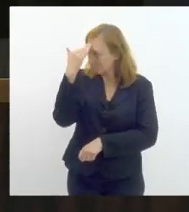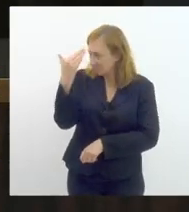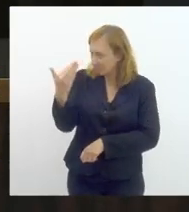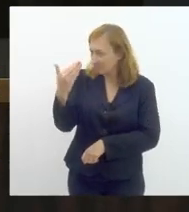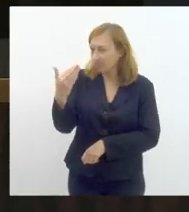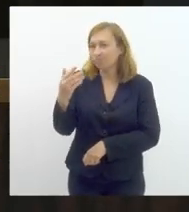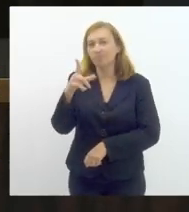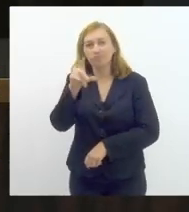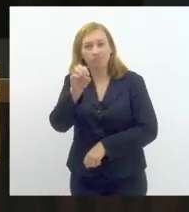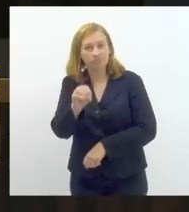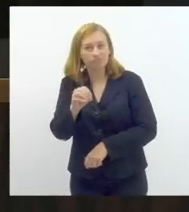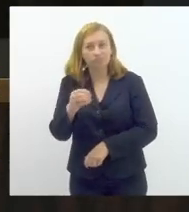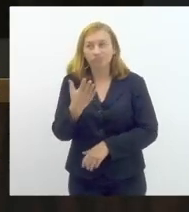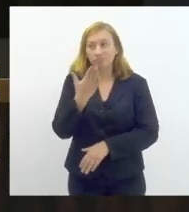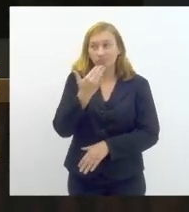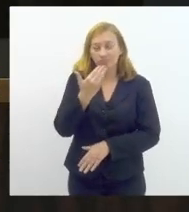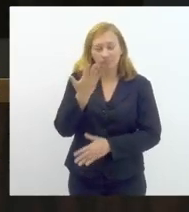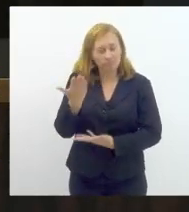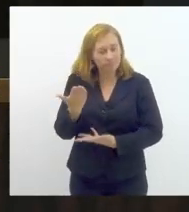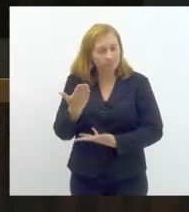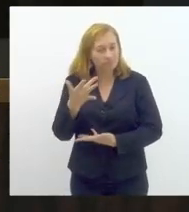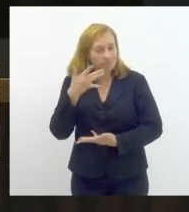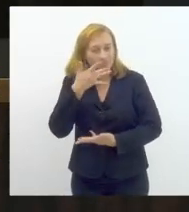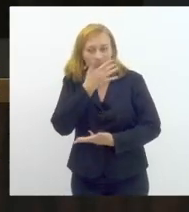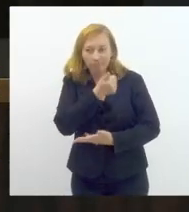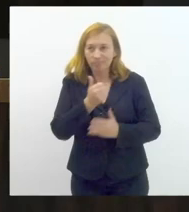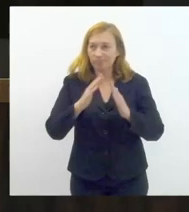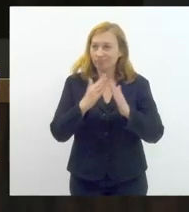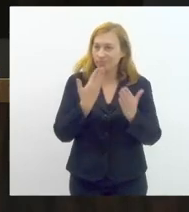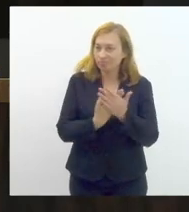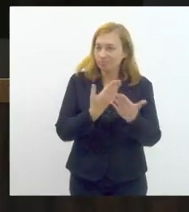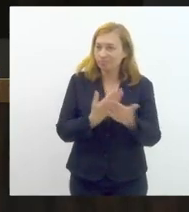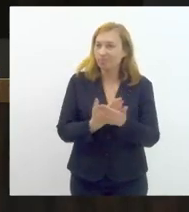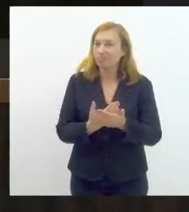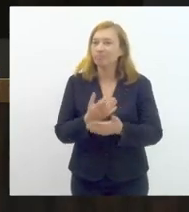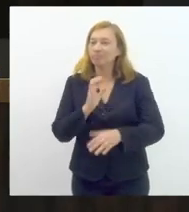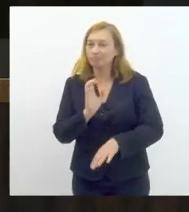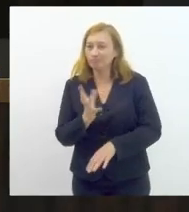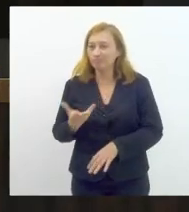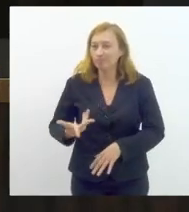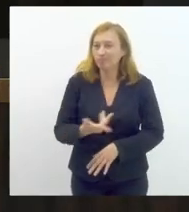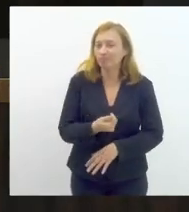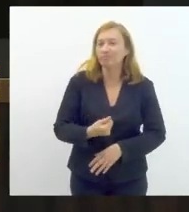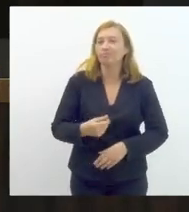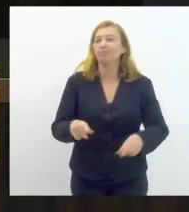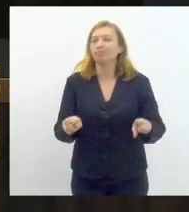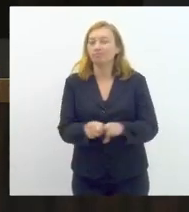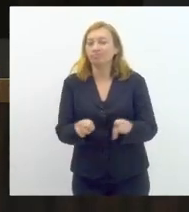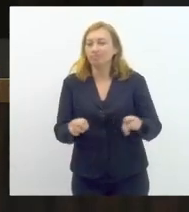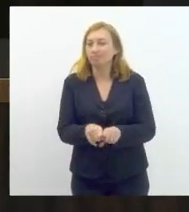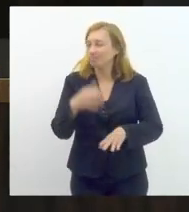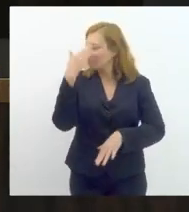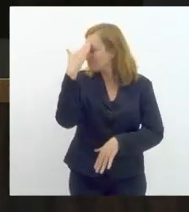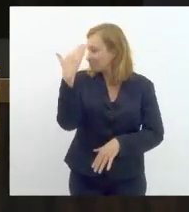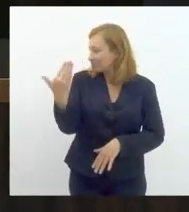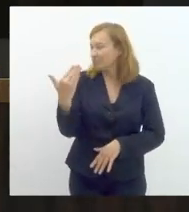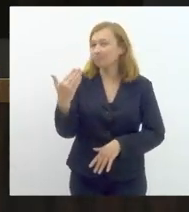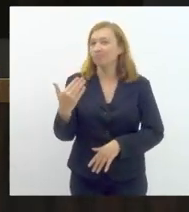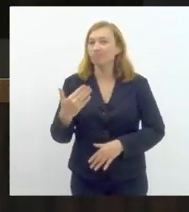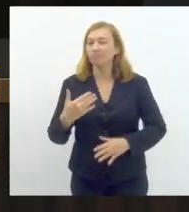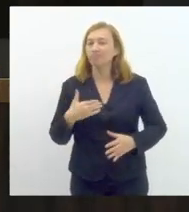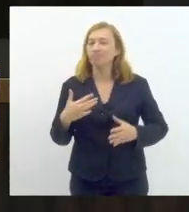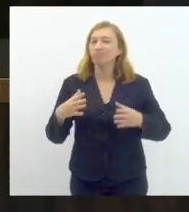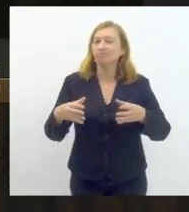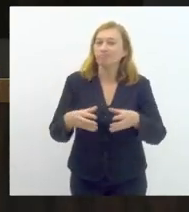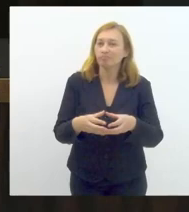uma merenda para a gente na escola, de ótima qualidade, agradeço muito. Agradeço também, obviamente, a minha